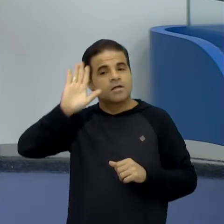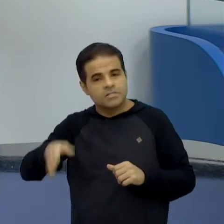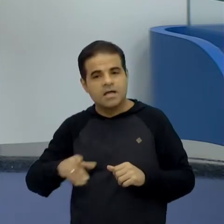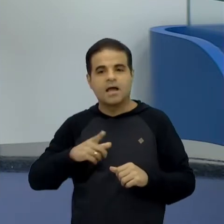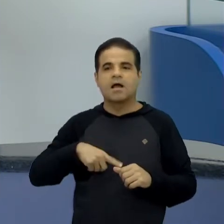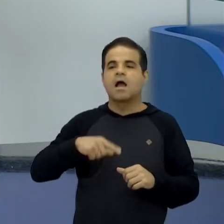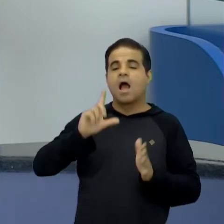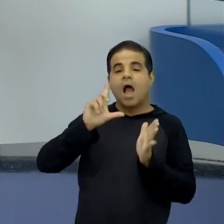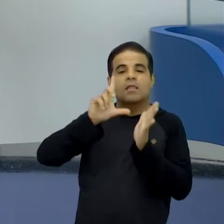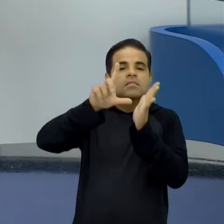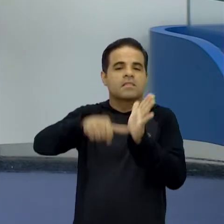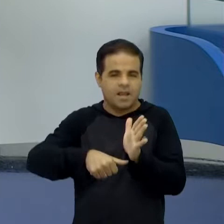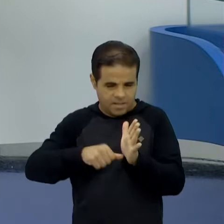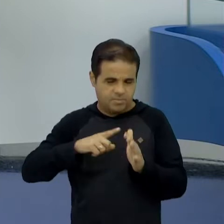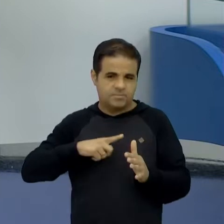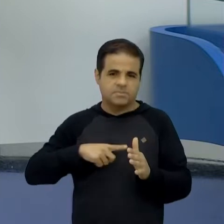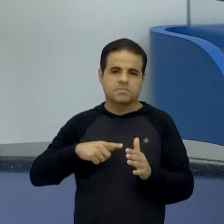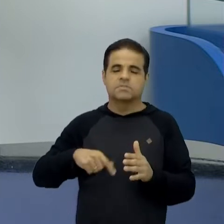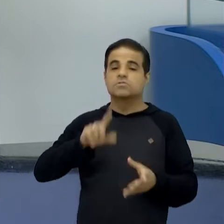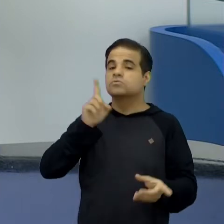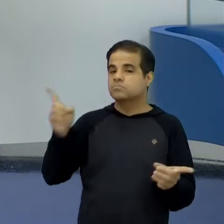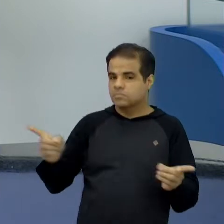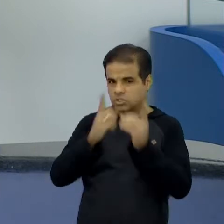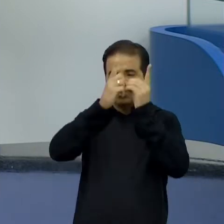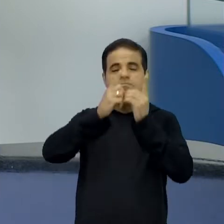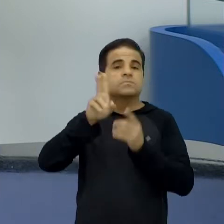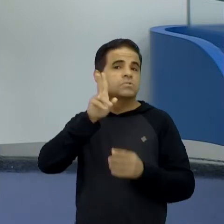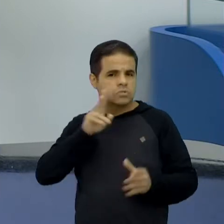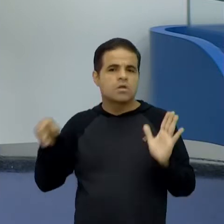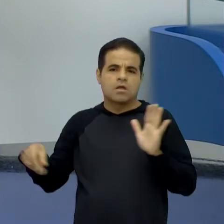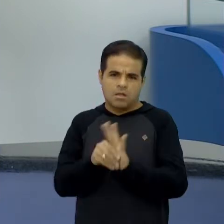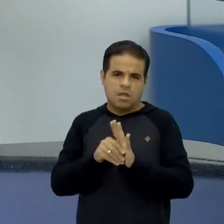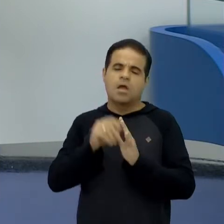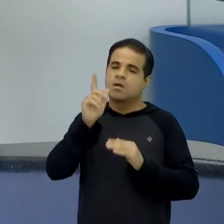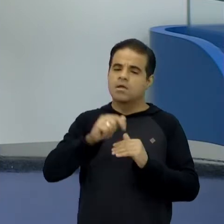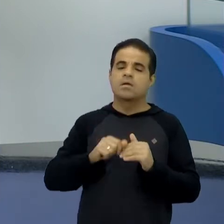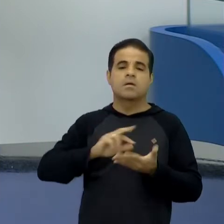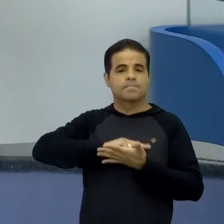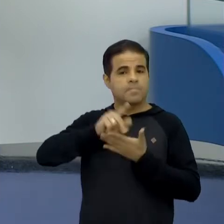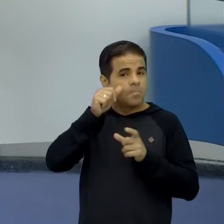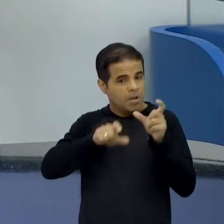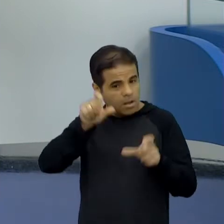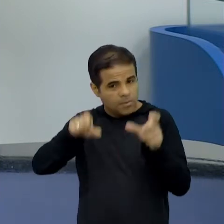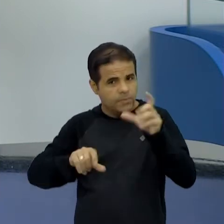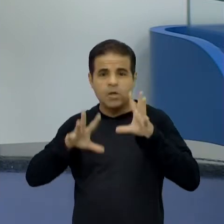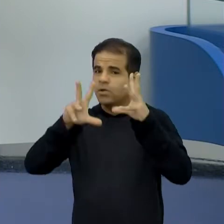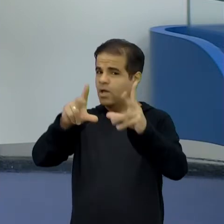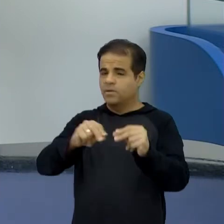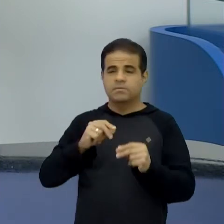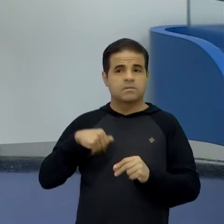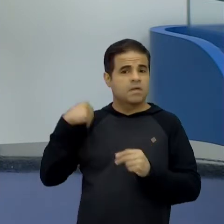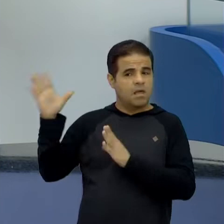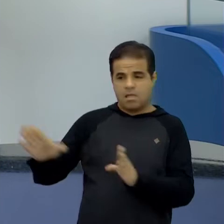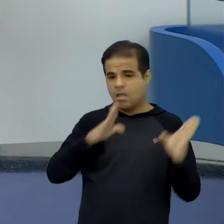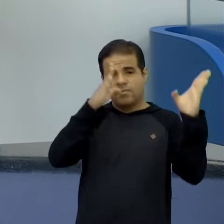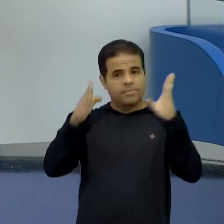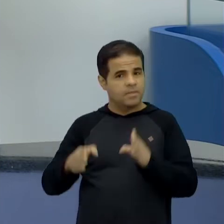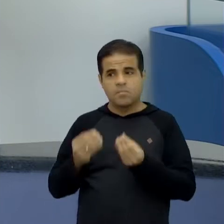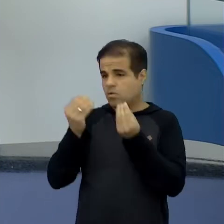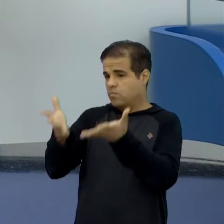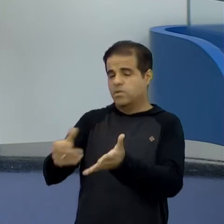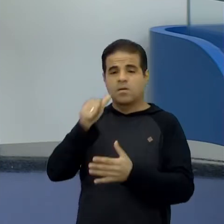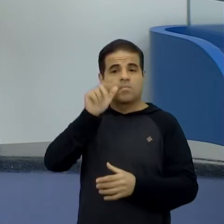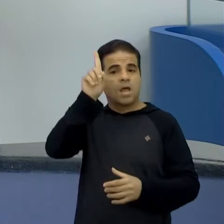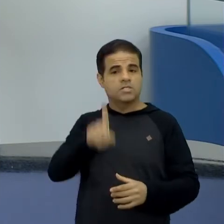de atraso, ou seja, tem uma dívida histórica também com as mulheres nesse aspecto, porque todo esse tempo que foi negado à mulher